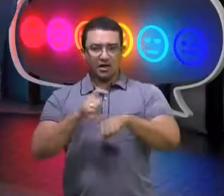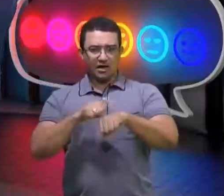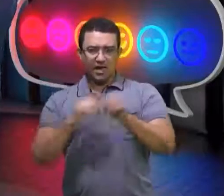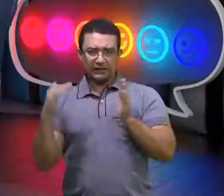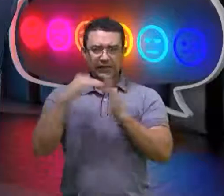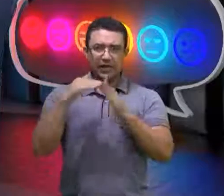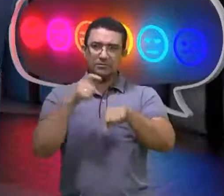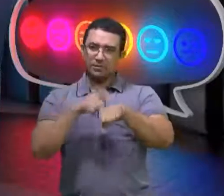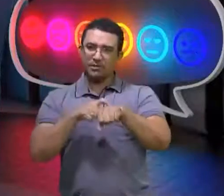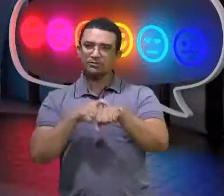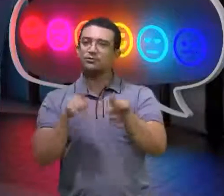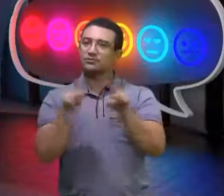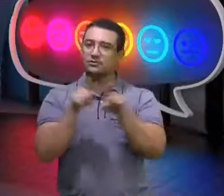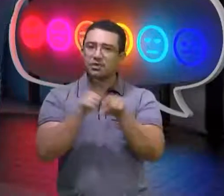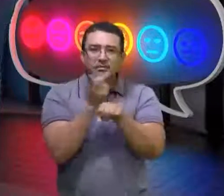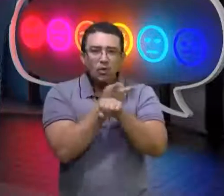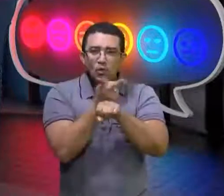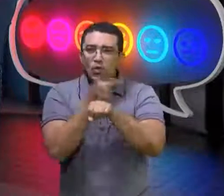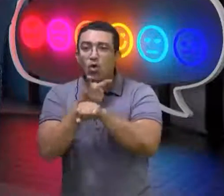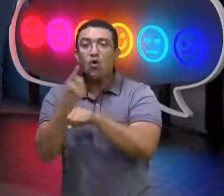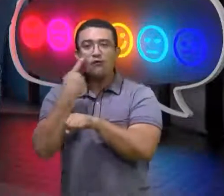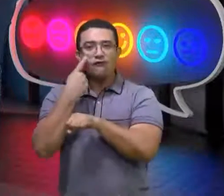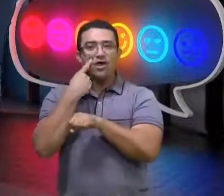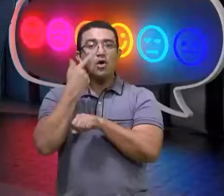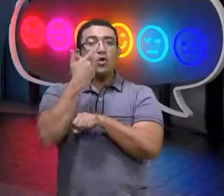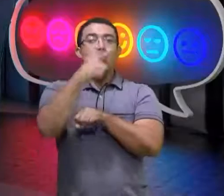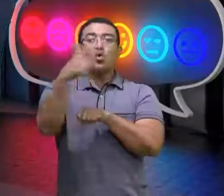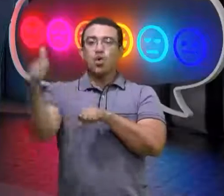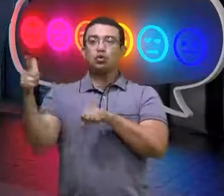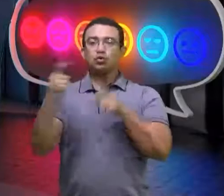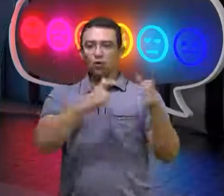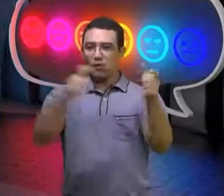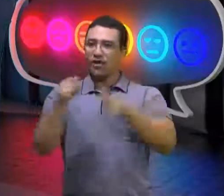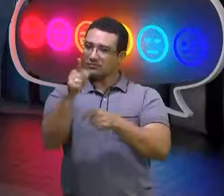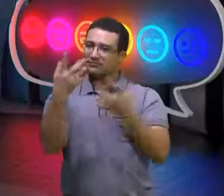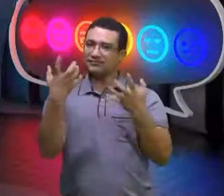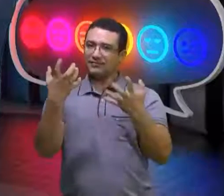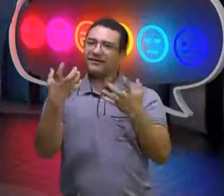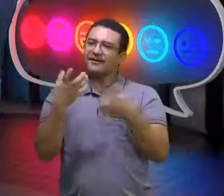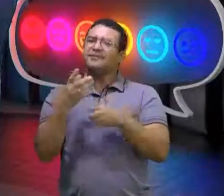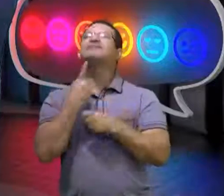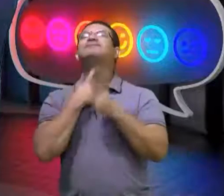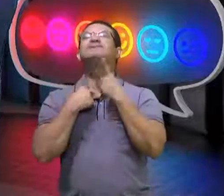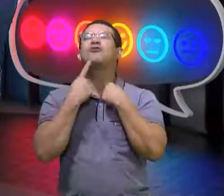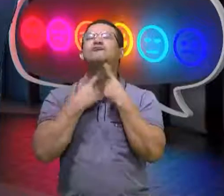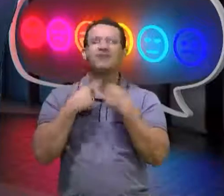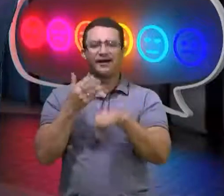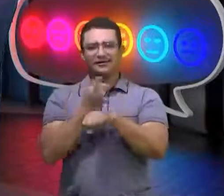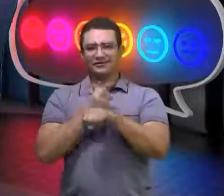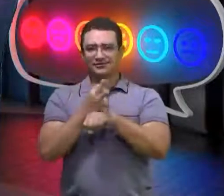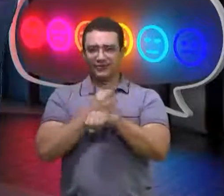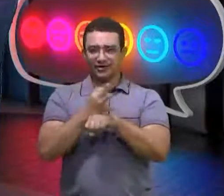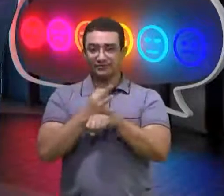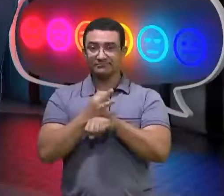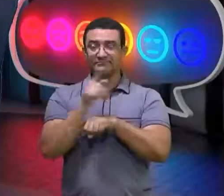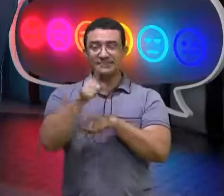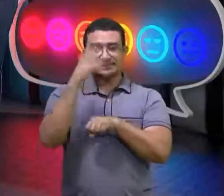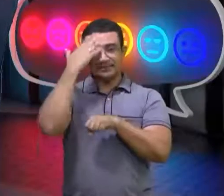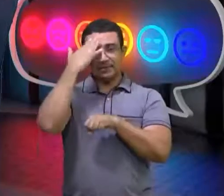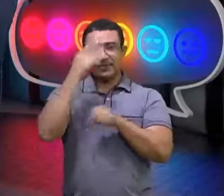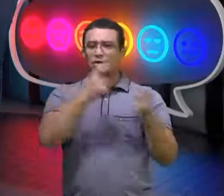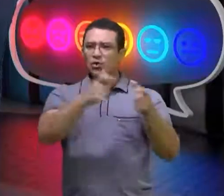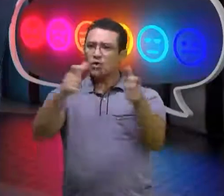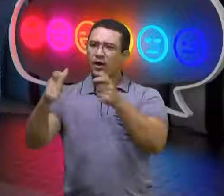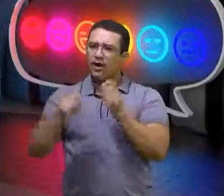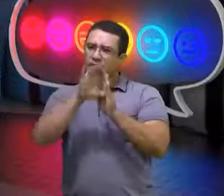sondou para vocês quais lugares vocês queriam estar passando férias, para a gente compreender que esse conceito de lugares